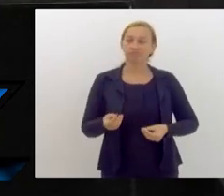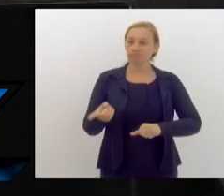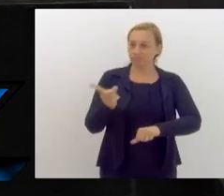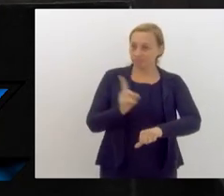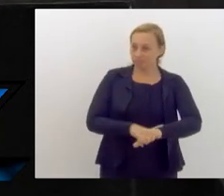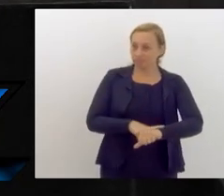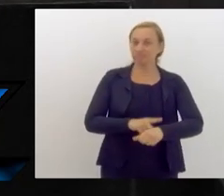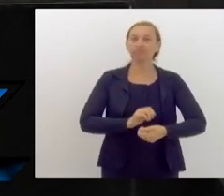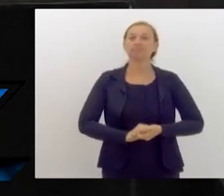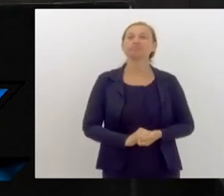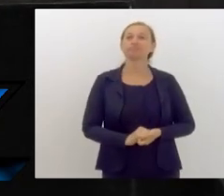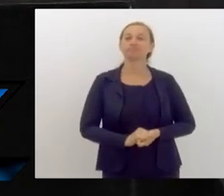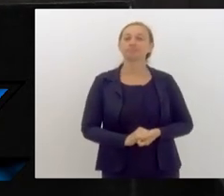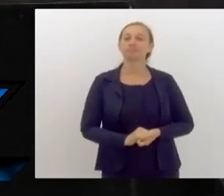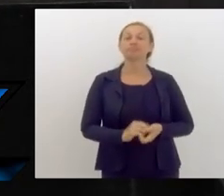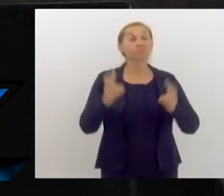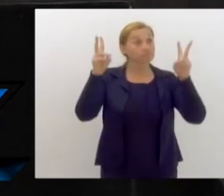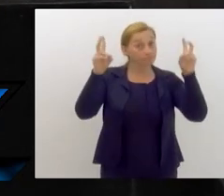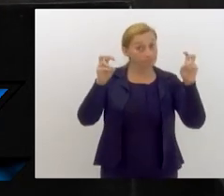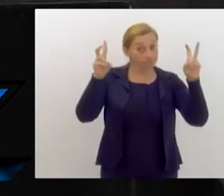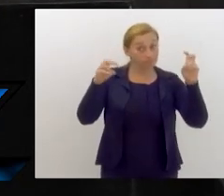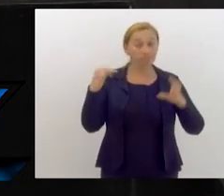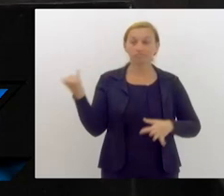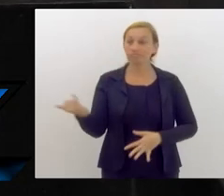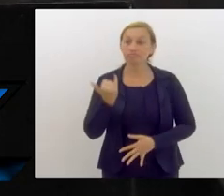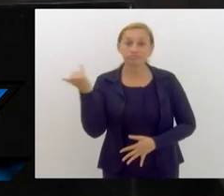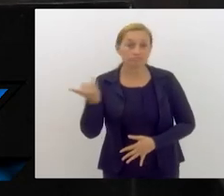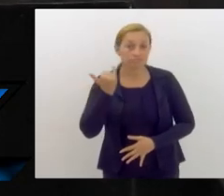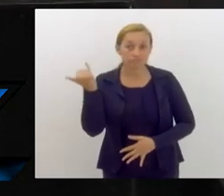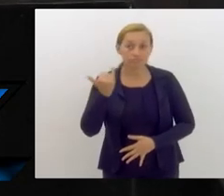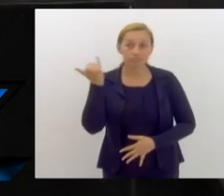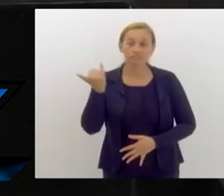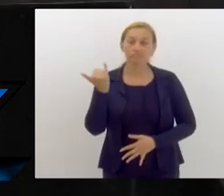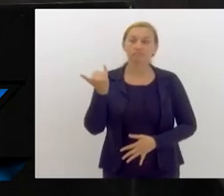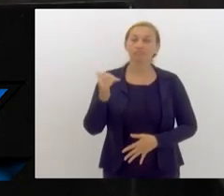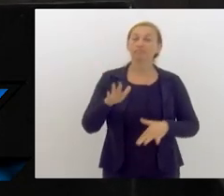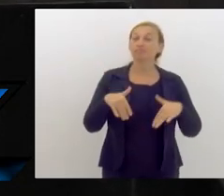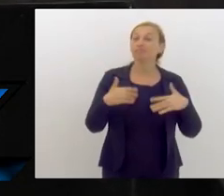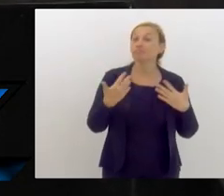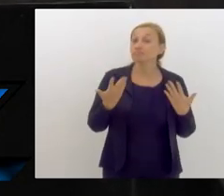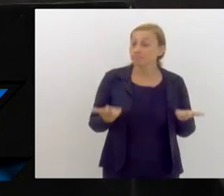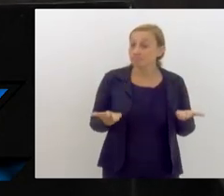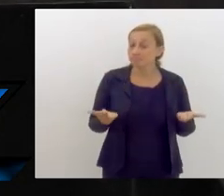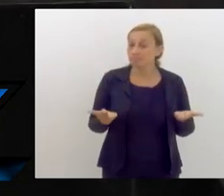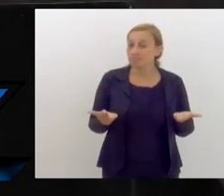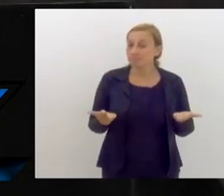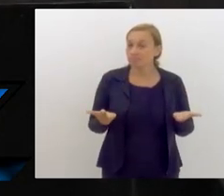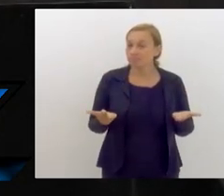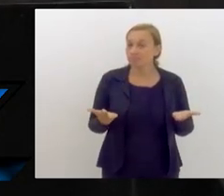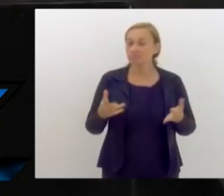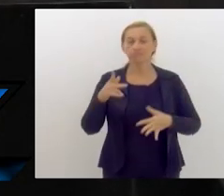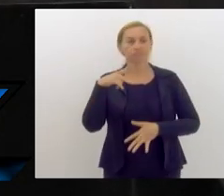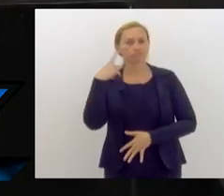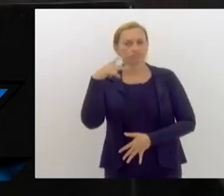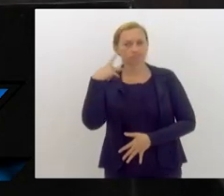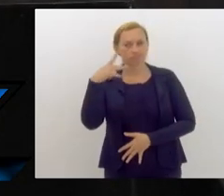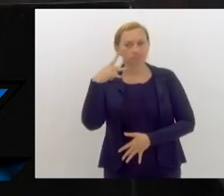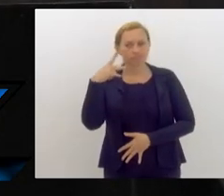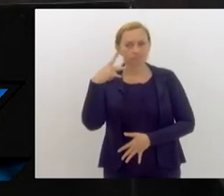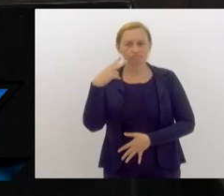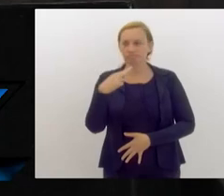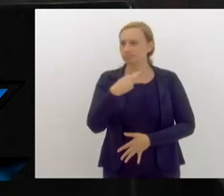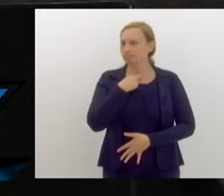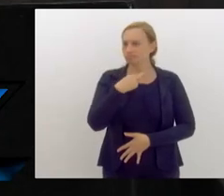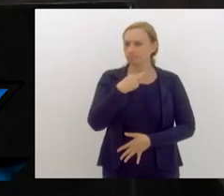regimental mas é um tema de extrema importância na qual esse Parlamento não